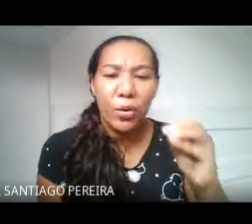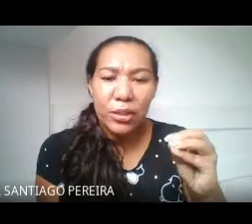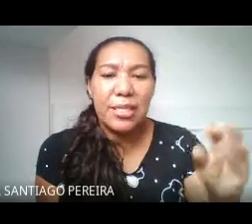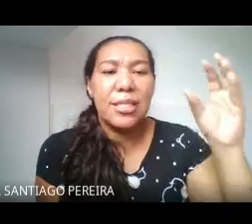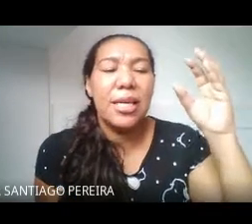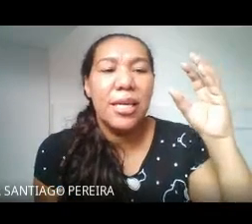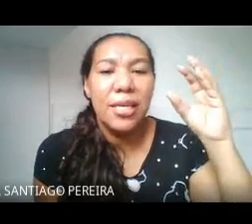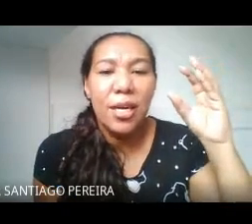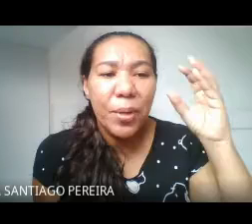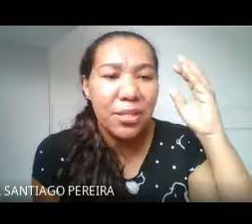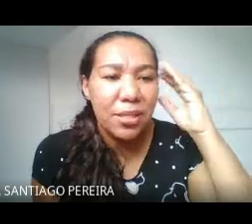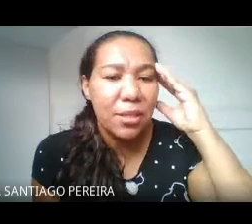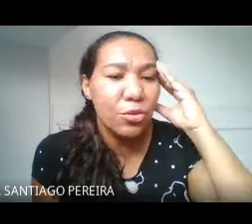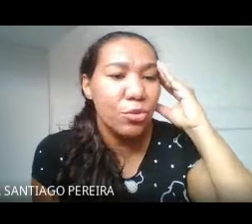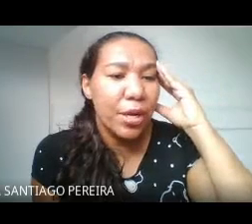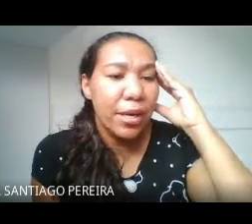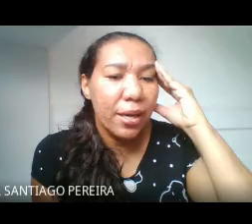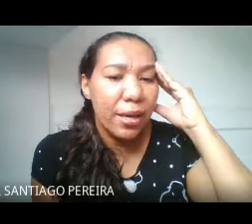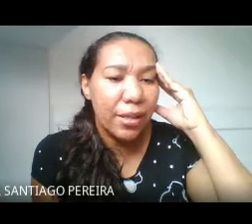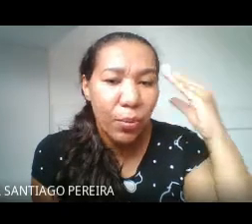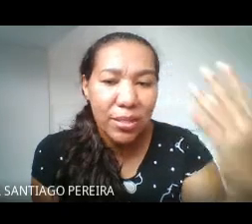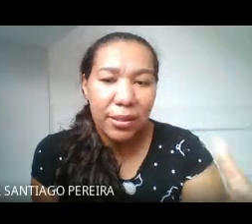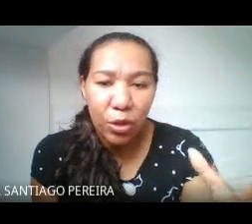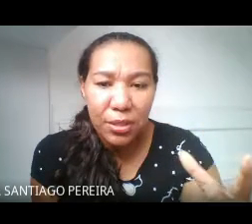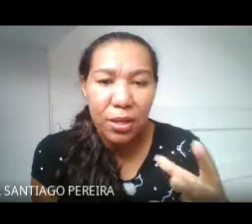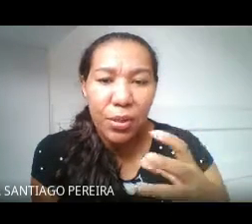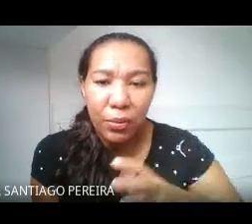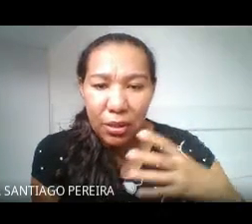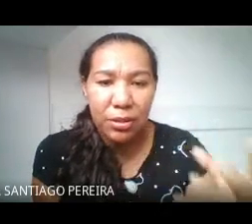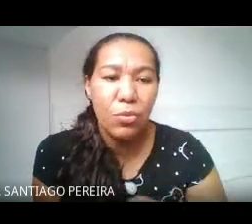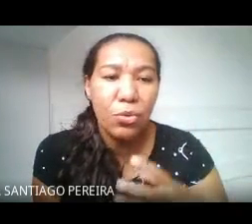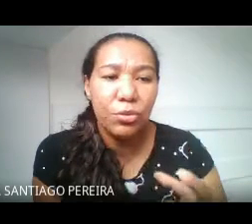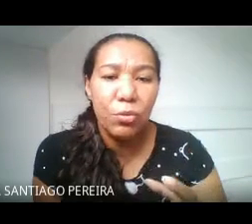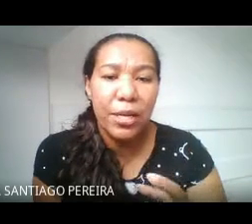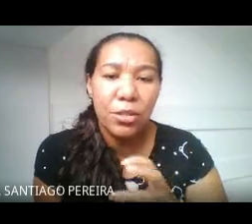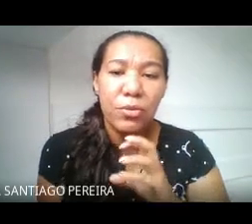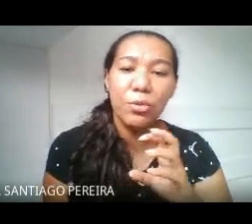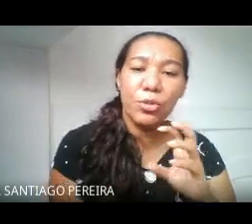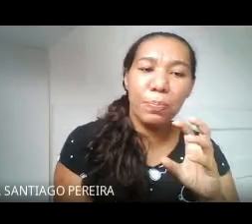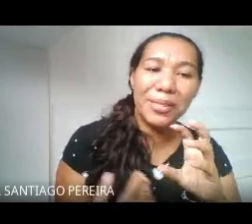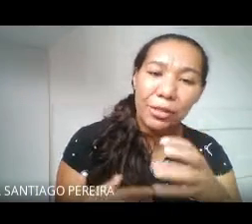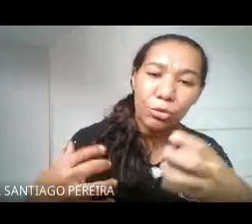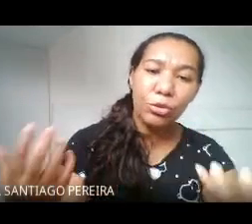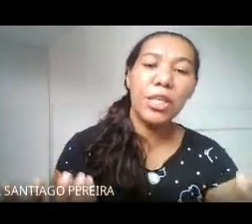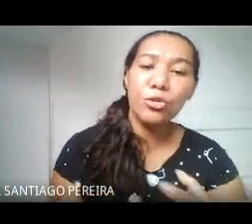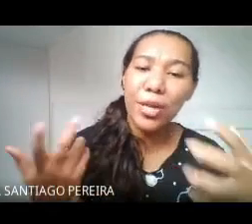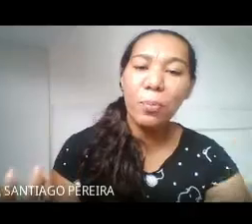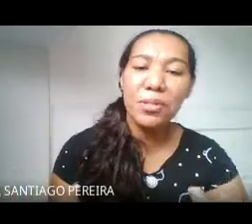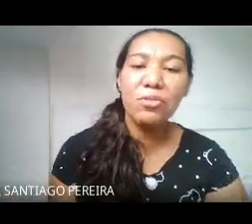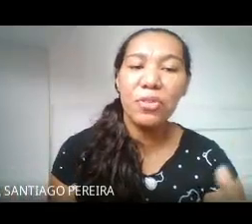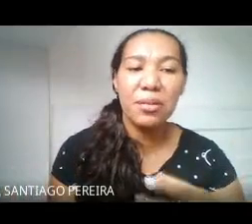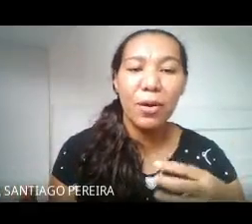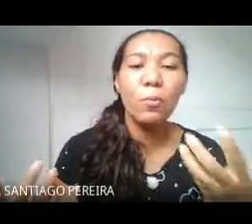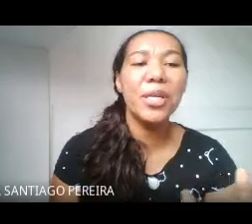O que acontece? E eu preciso ter uma certa noção, então as aulas são curtas e tudo mais, então vamos dentro do texto, o que é